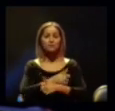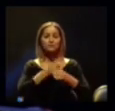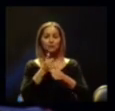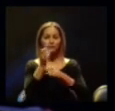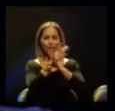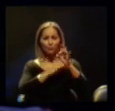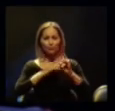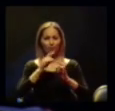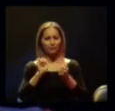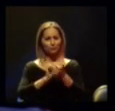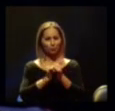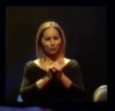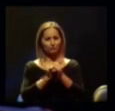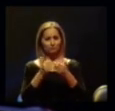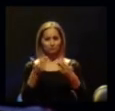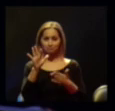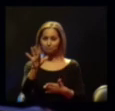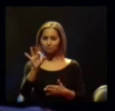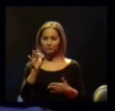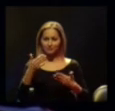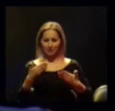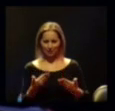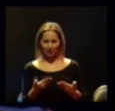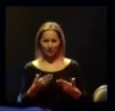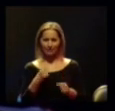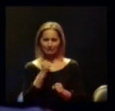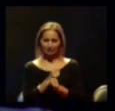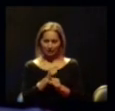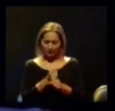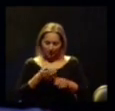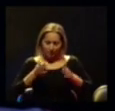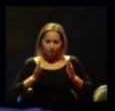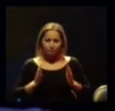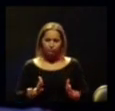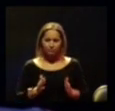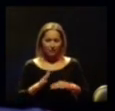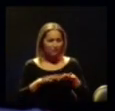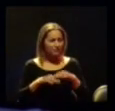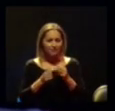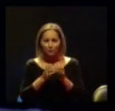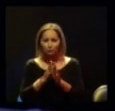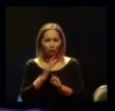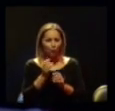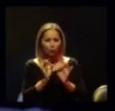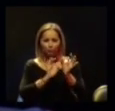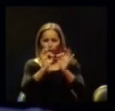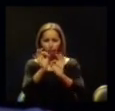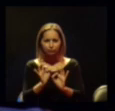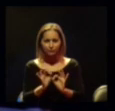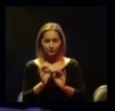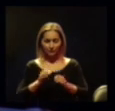desporto. Agora, será necessário muito trabalho para que tudo funcione, para que tenhamos nas